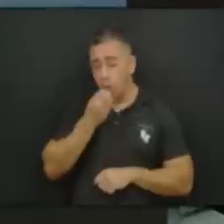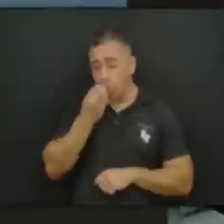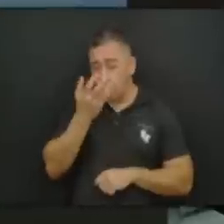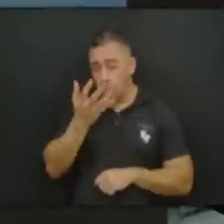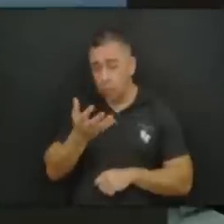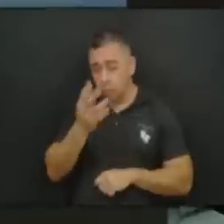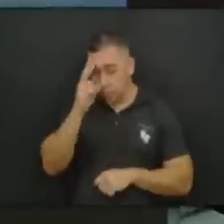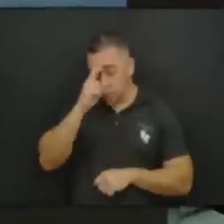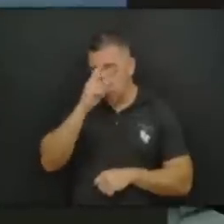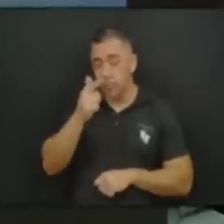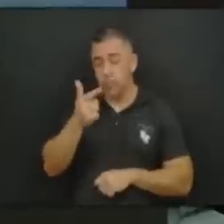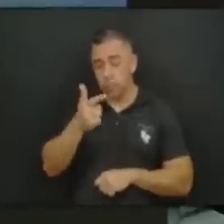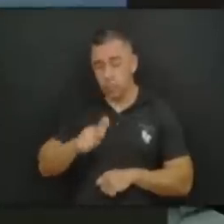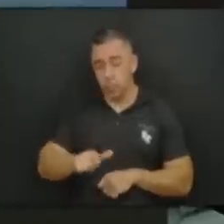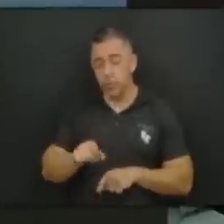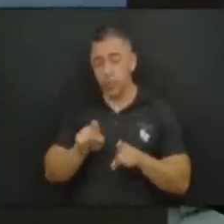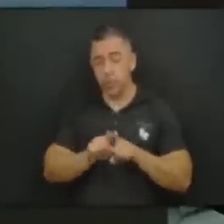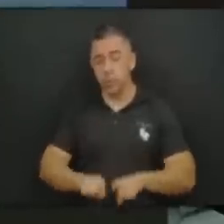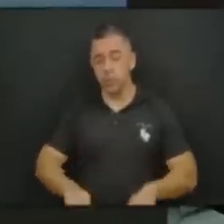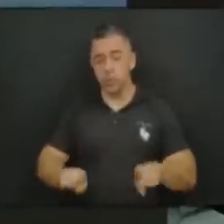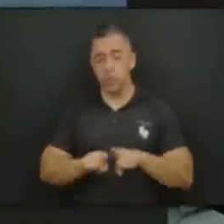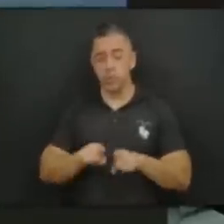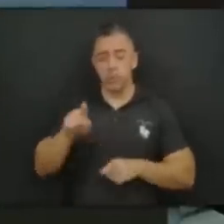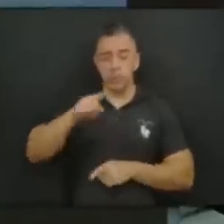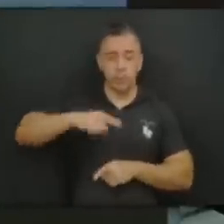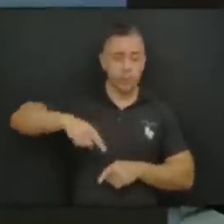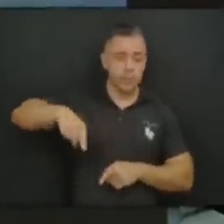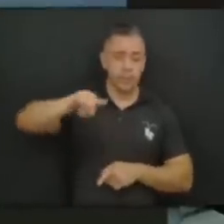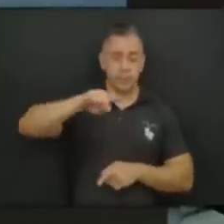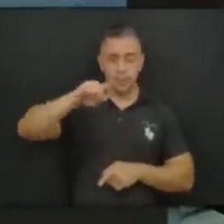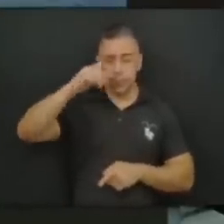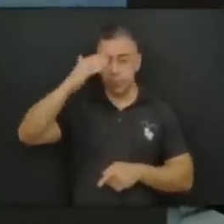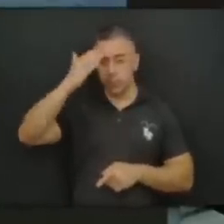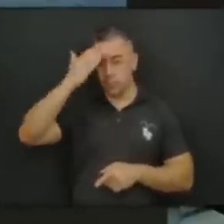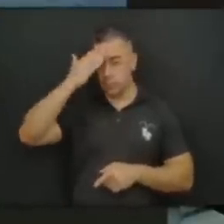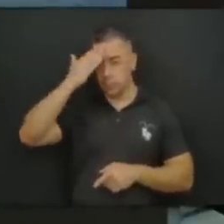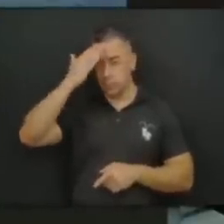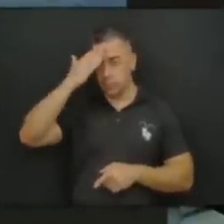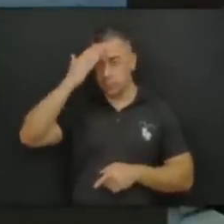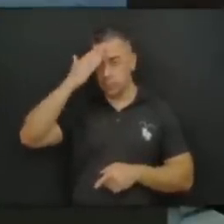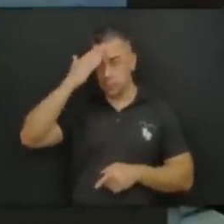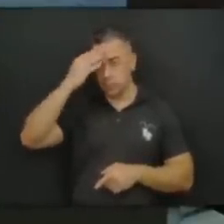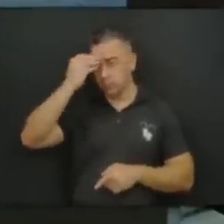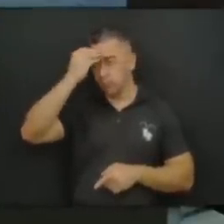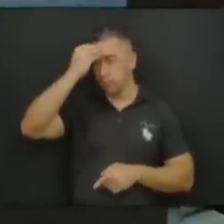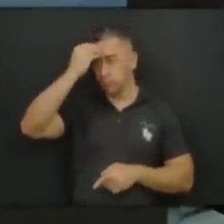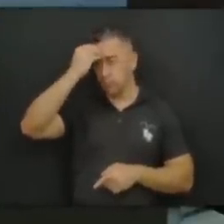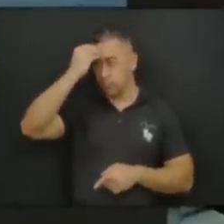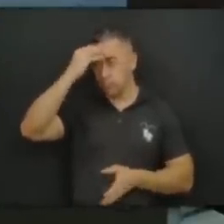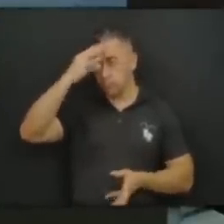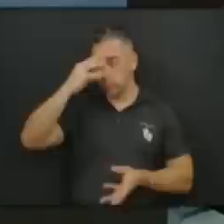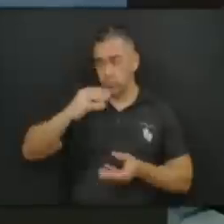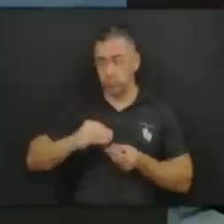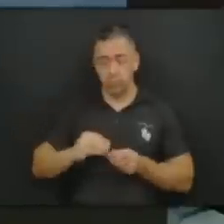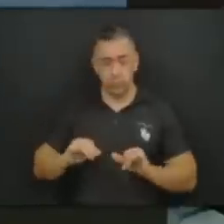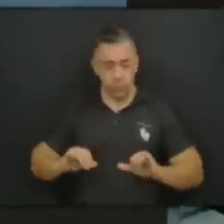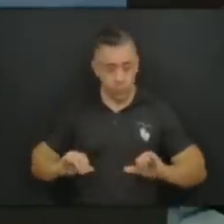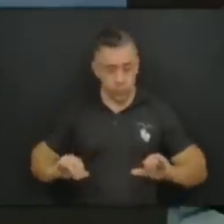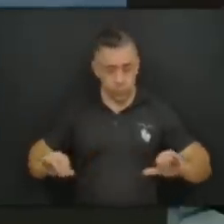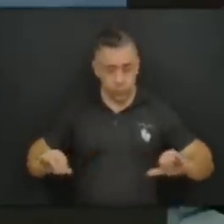história aqui mas vou repetir só para que vossas excelências há entendam o